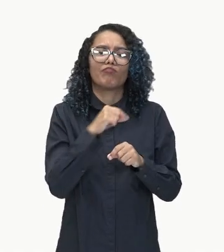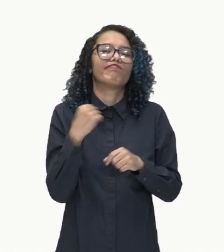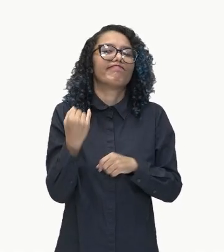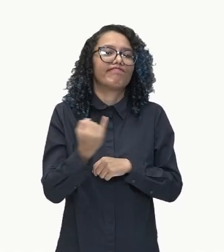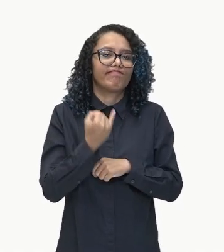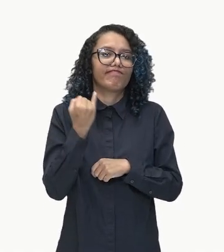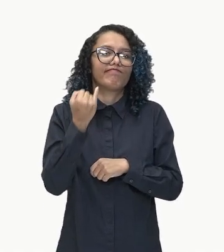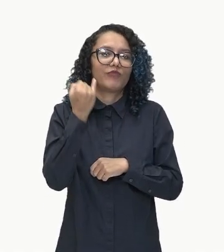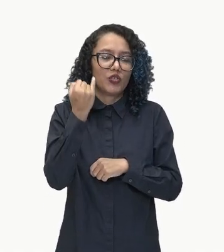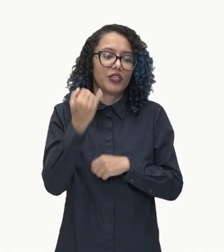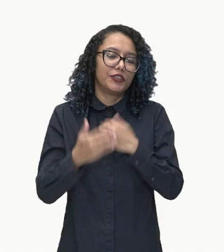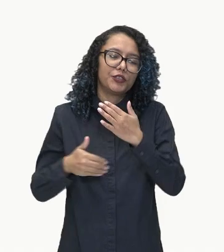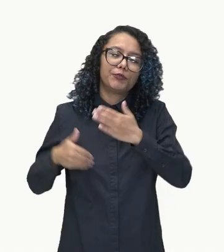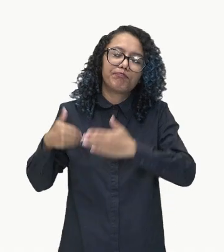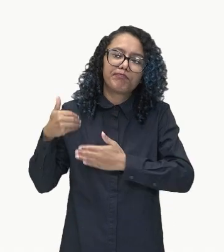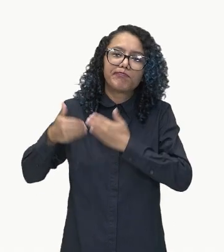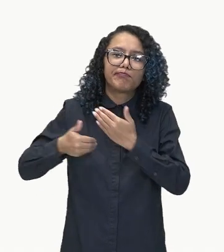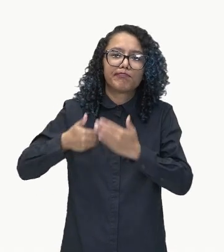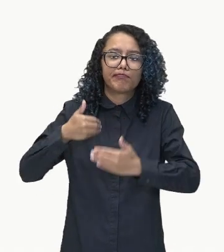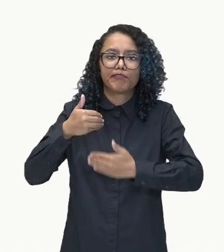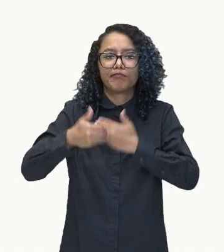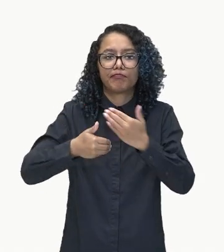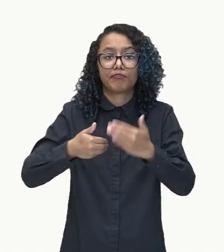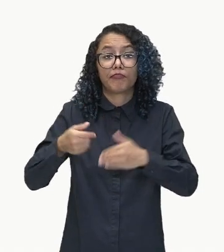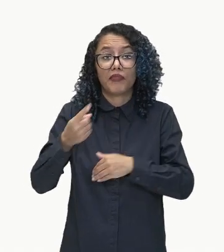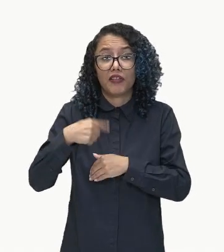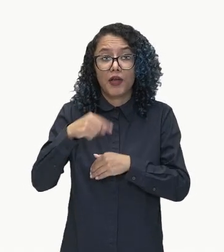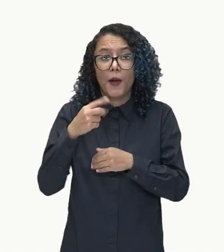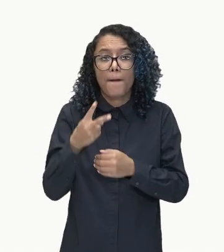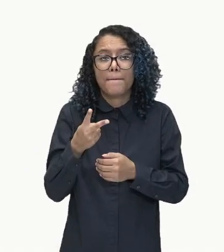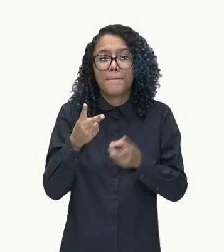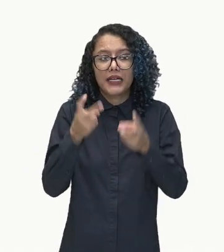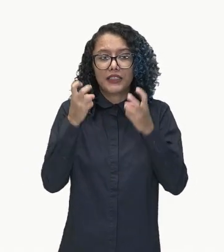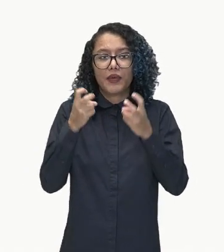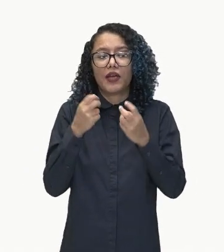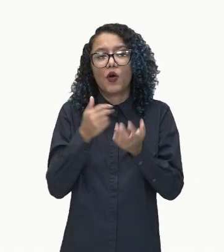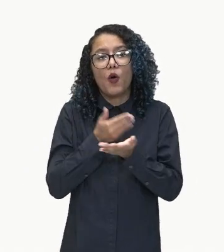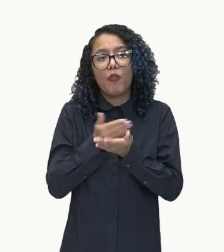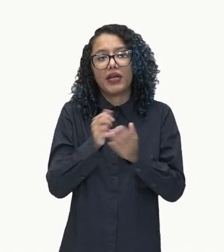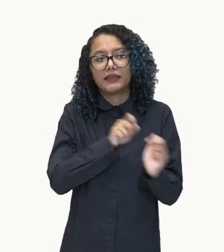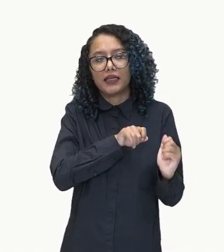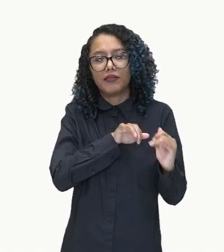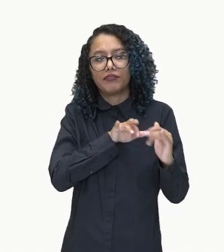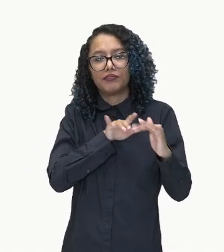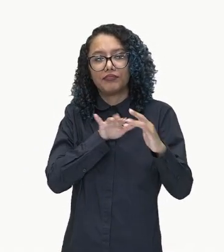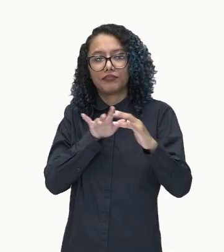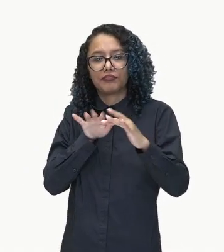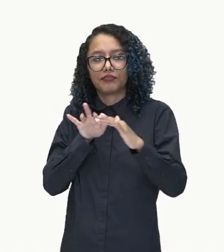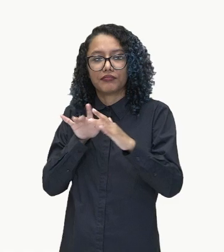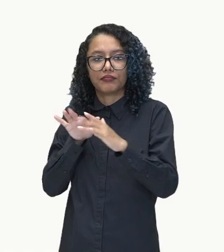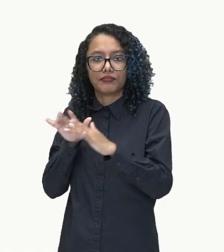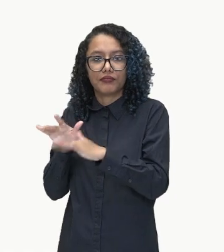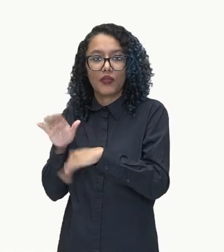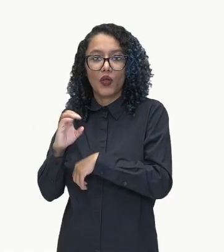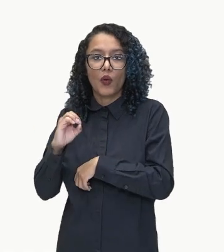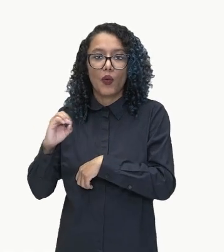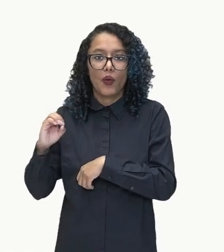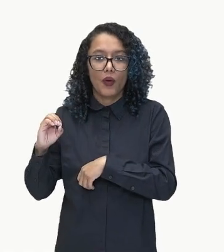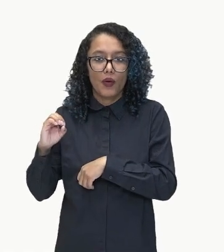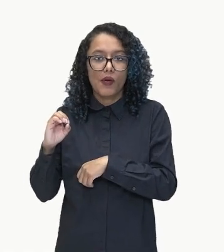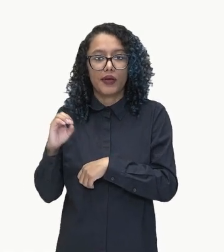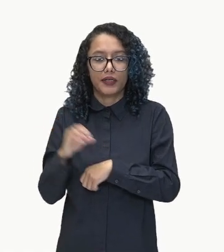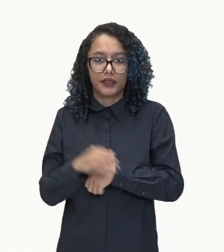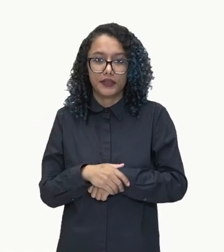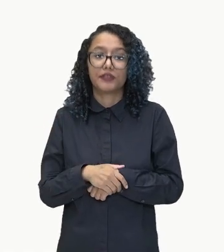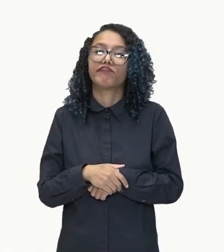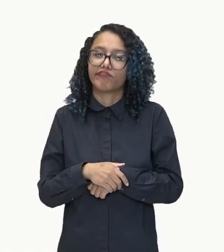com o passar do tempo, vocês vão observar que eles acabam indo mais para o oeste e ocorreu também o